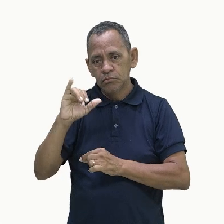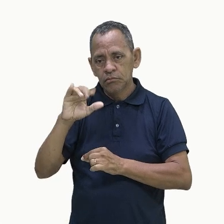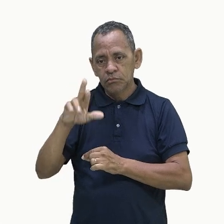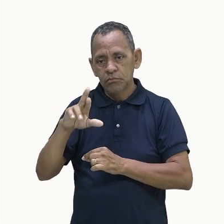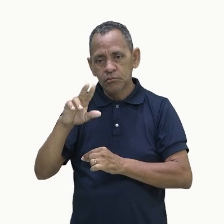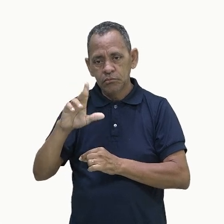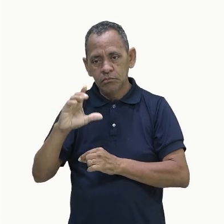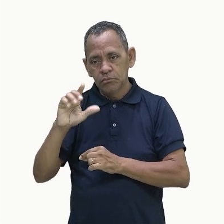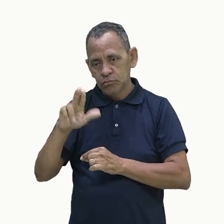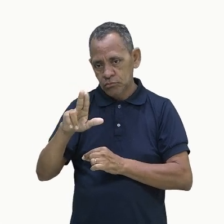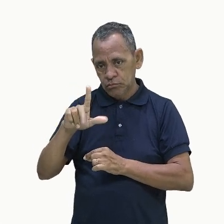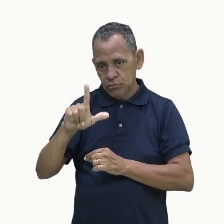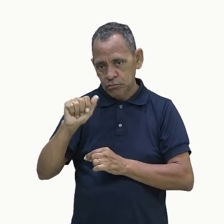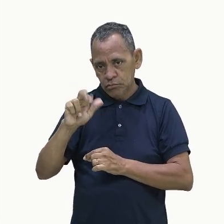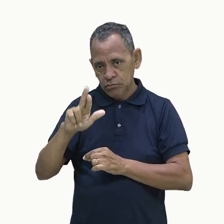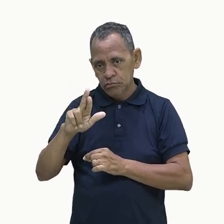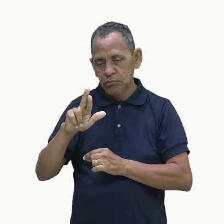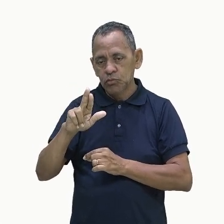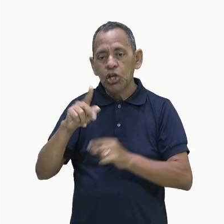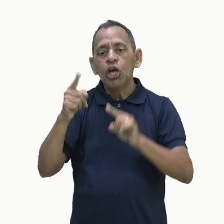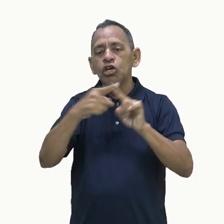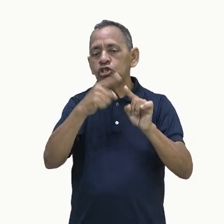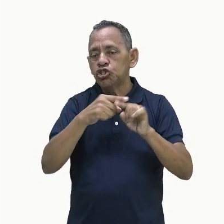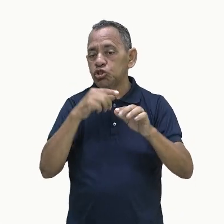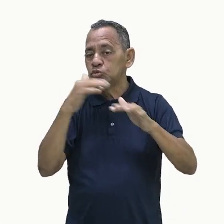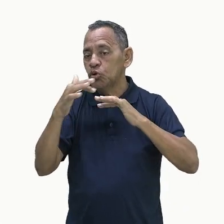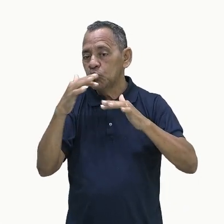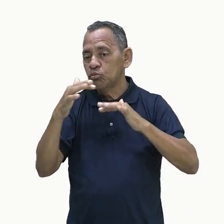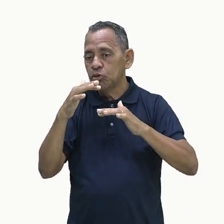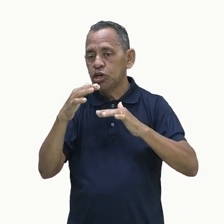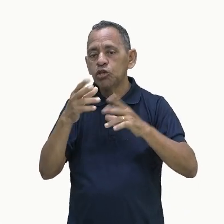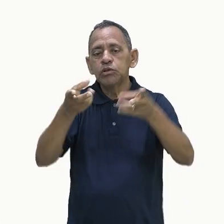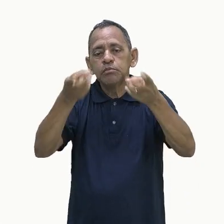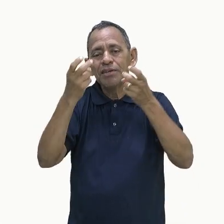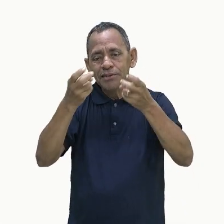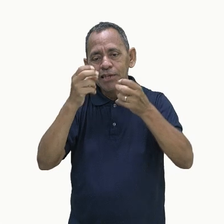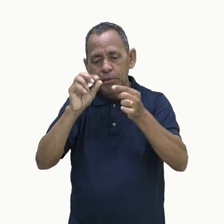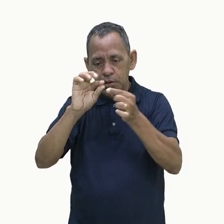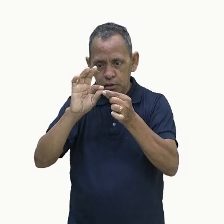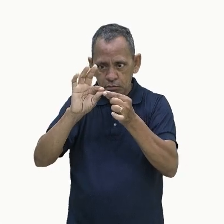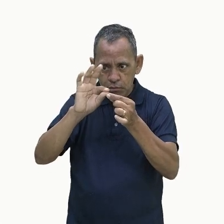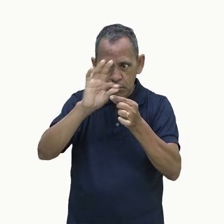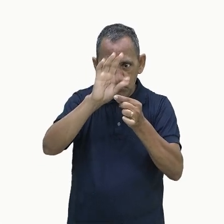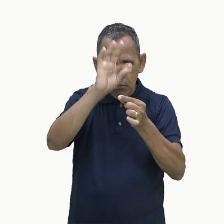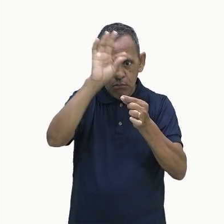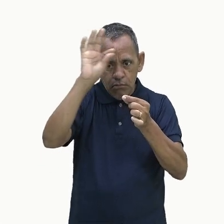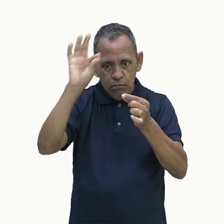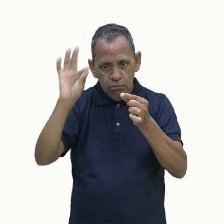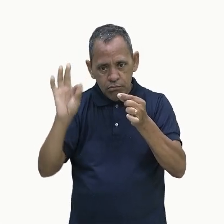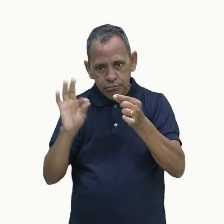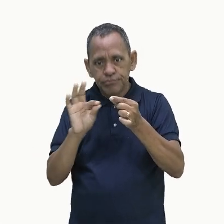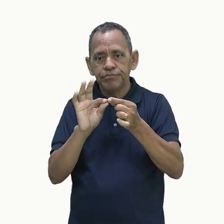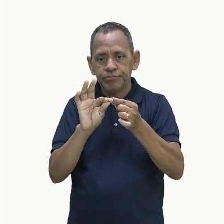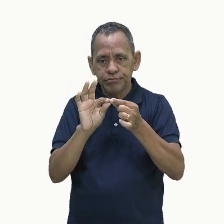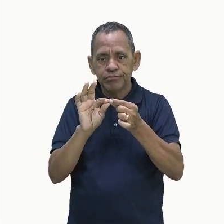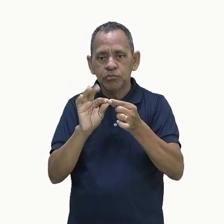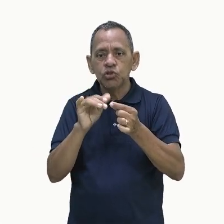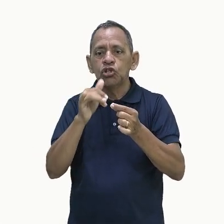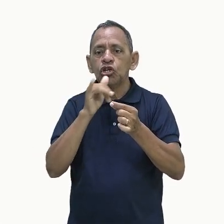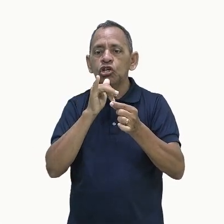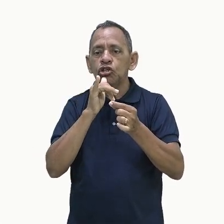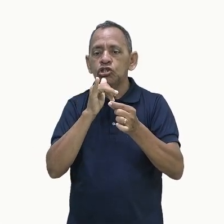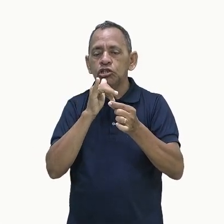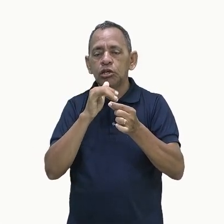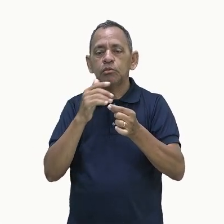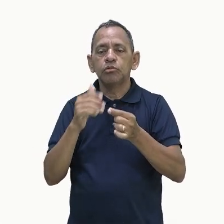Logo, este movimento você tem que a trajetória em forma de círculo. E o exemplo mais comum para